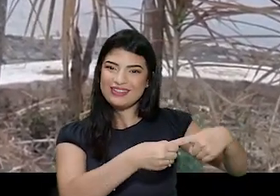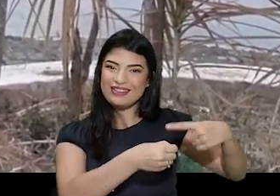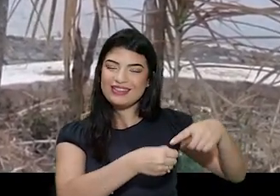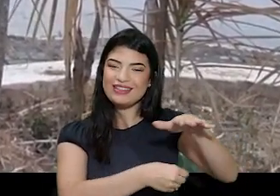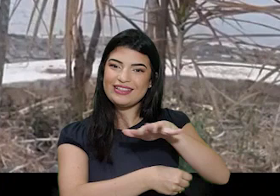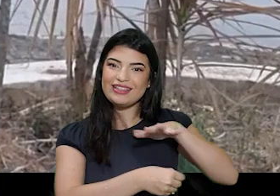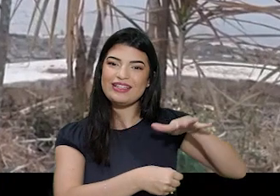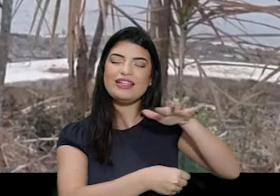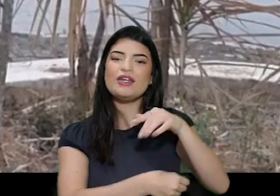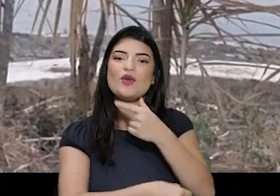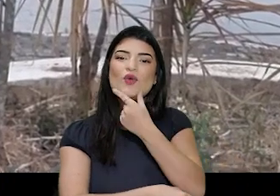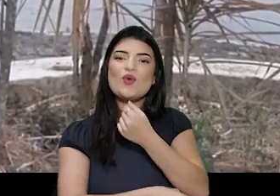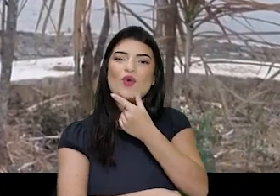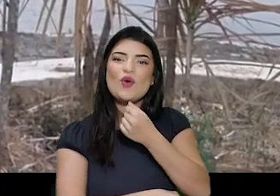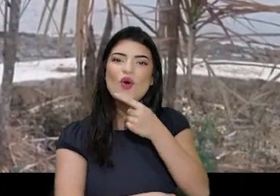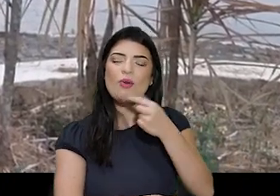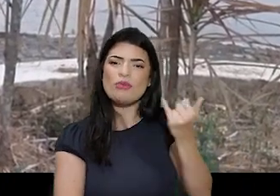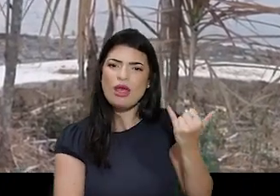da região